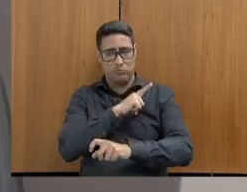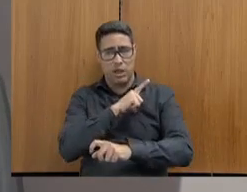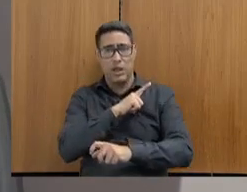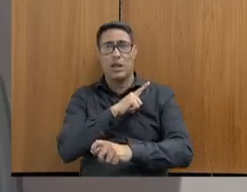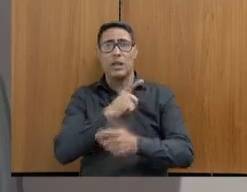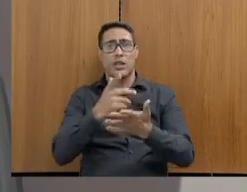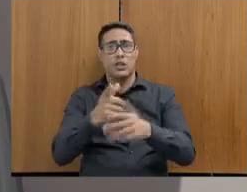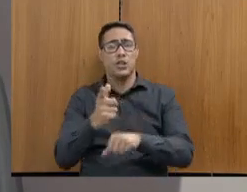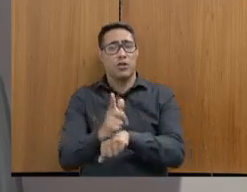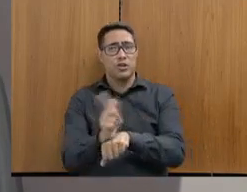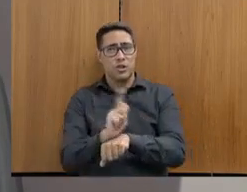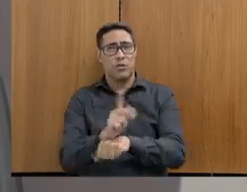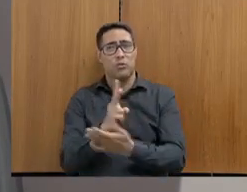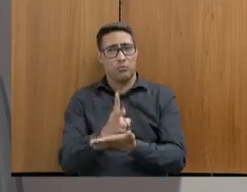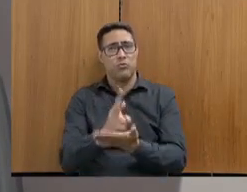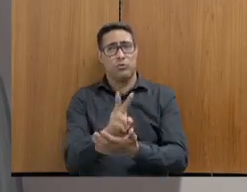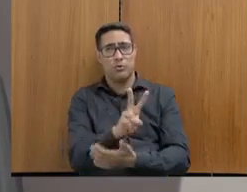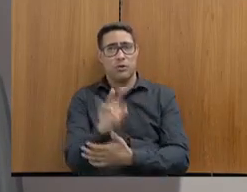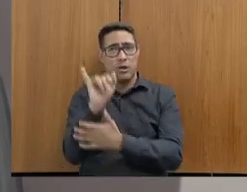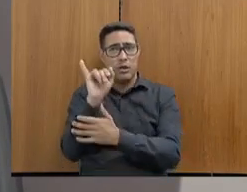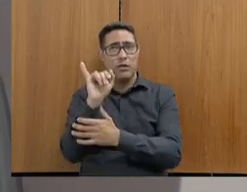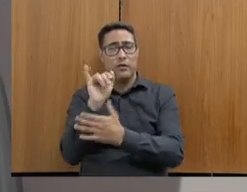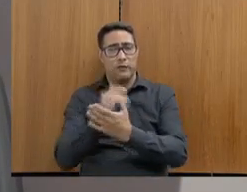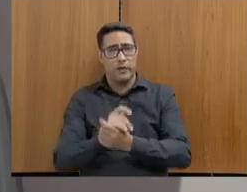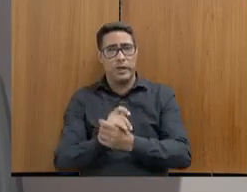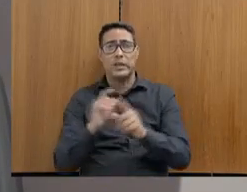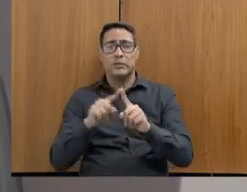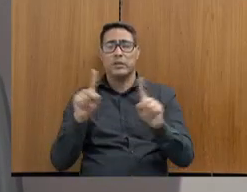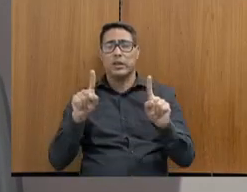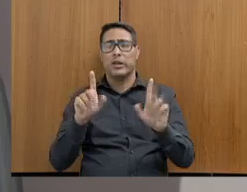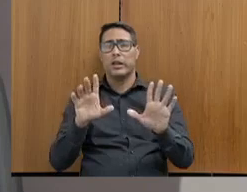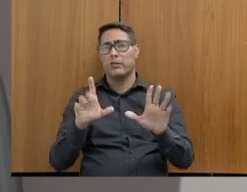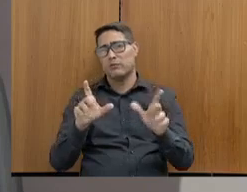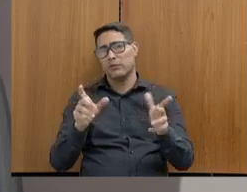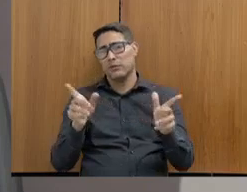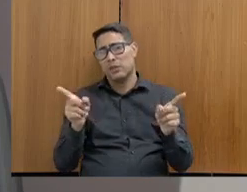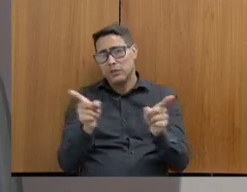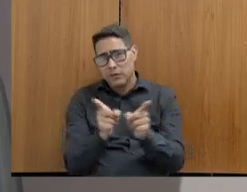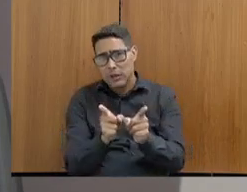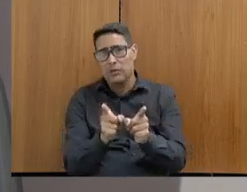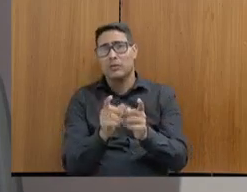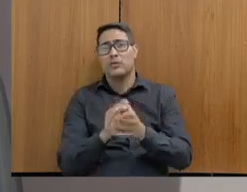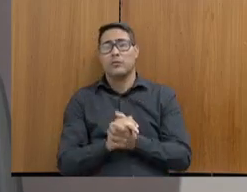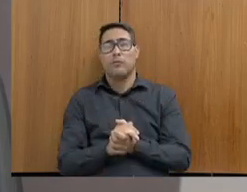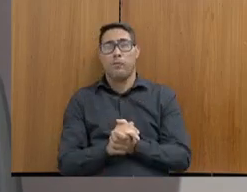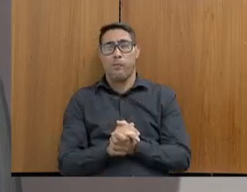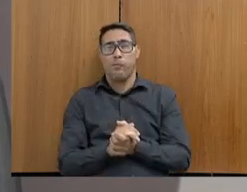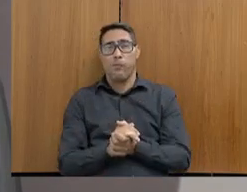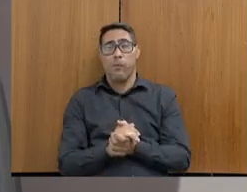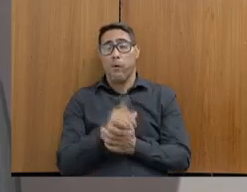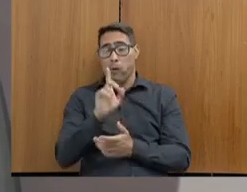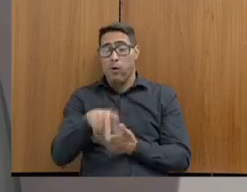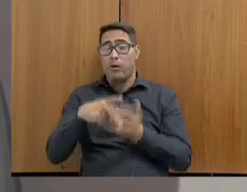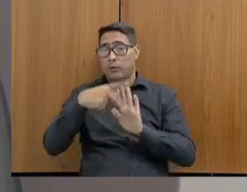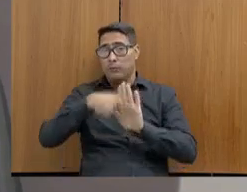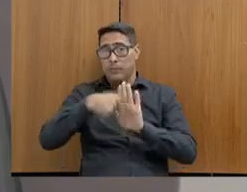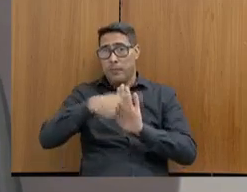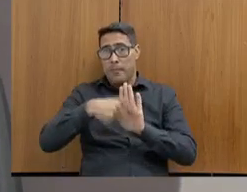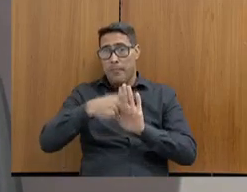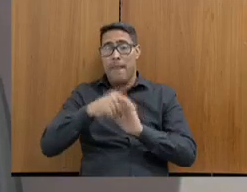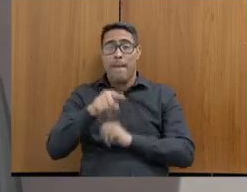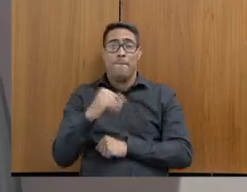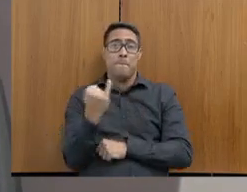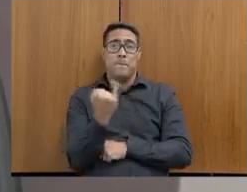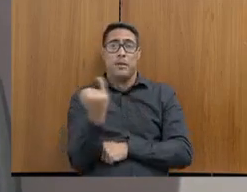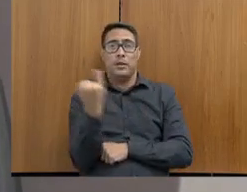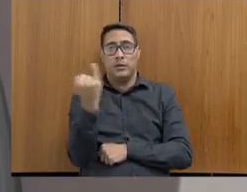gestão né e agora em fase final né do processo licitatório um projeto importante da